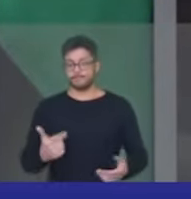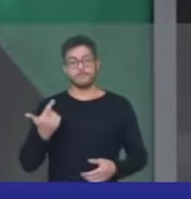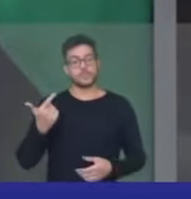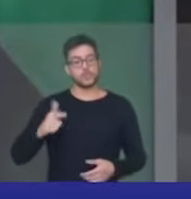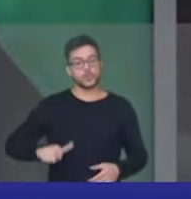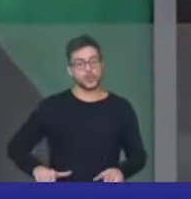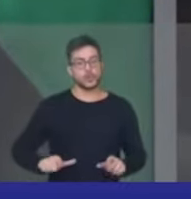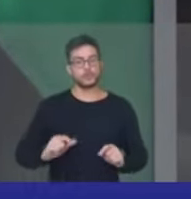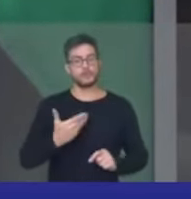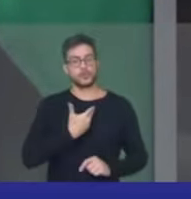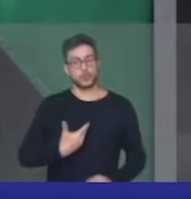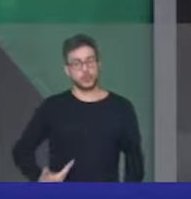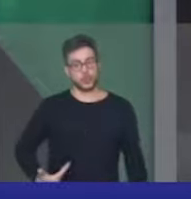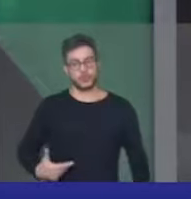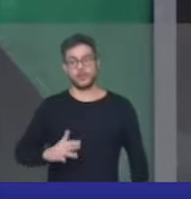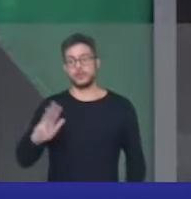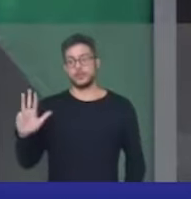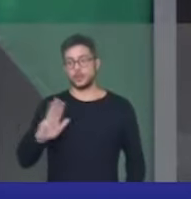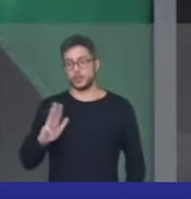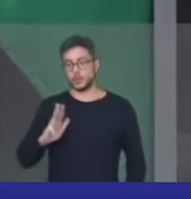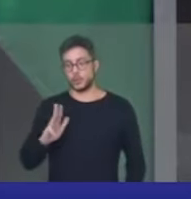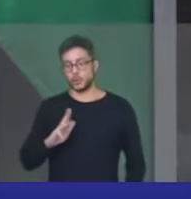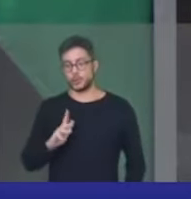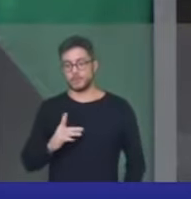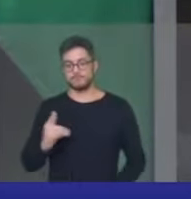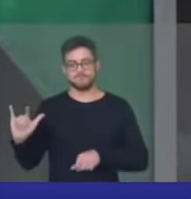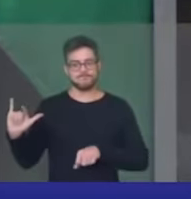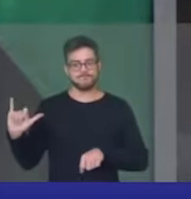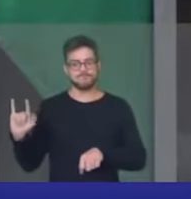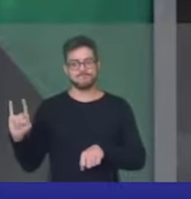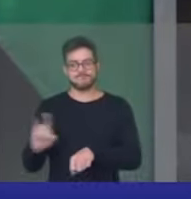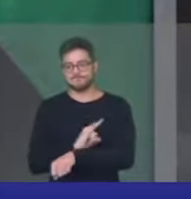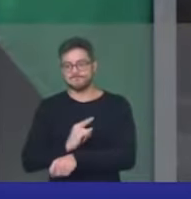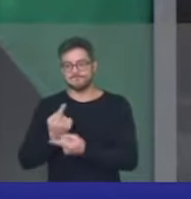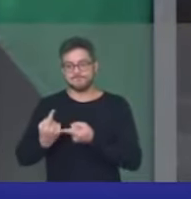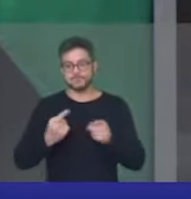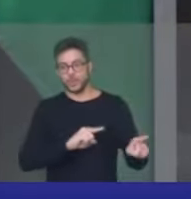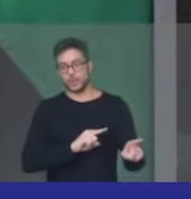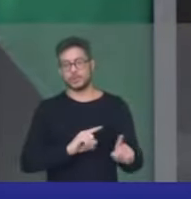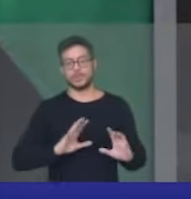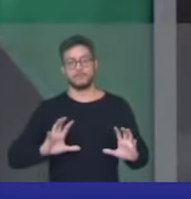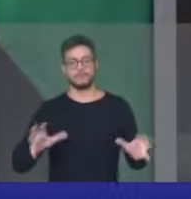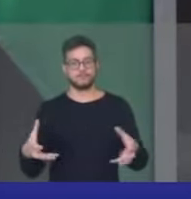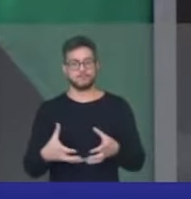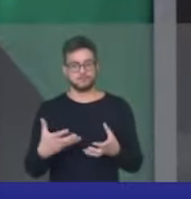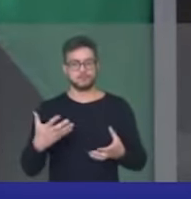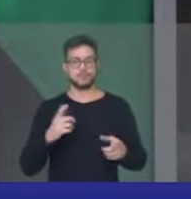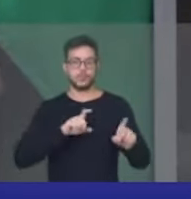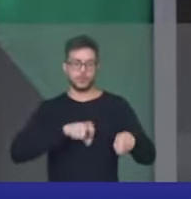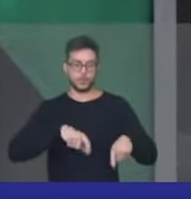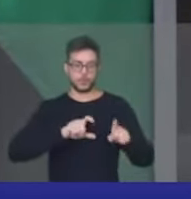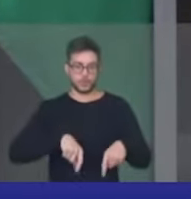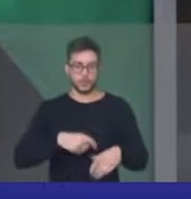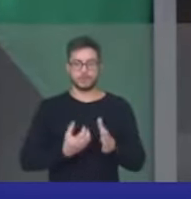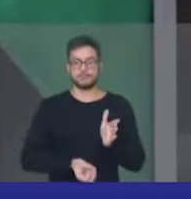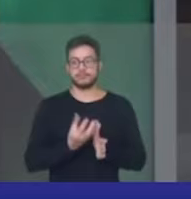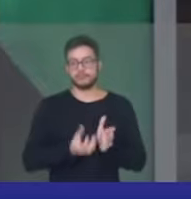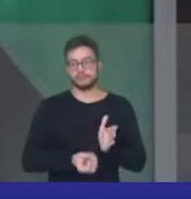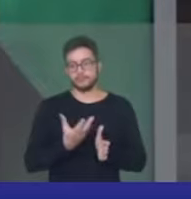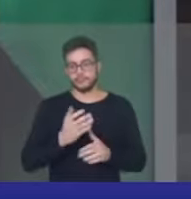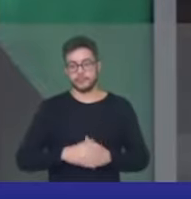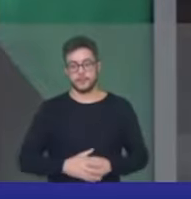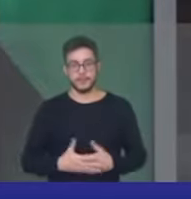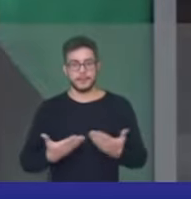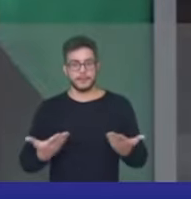do Lula trai o produtor rural novamente É um descaso com o setor que alimenta o